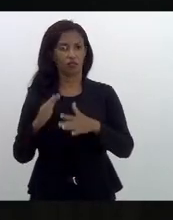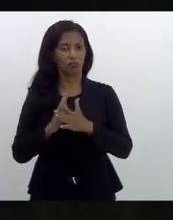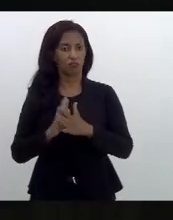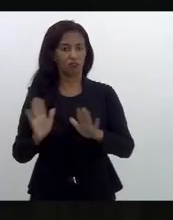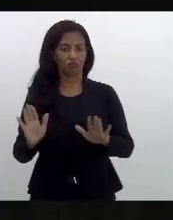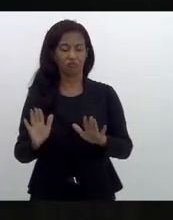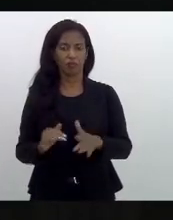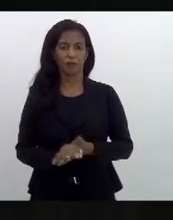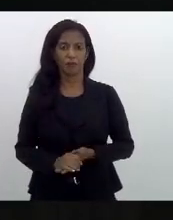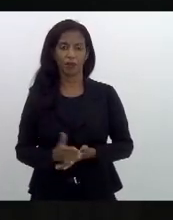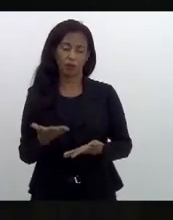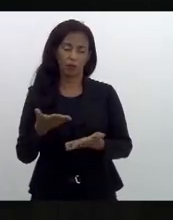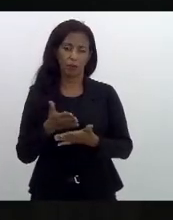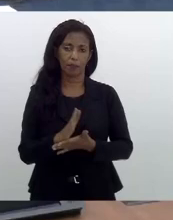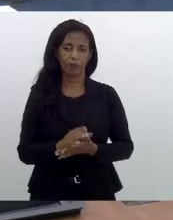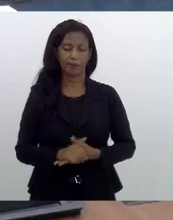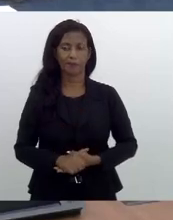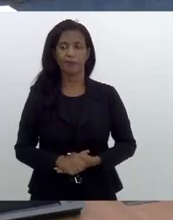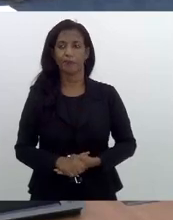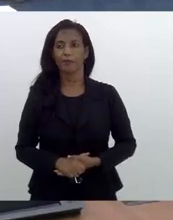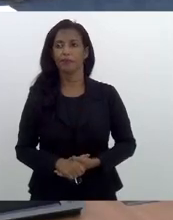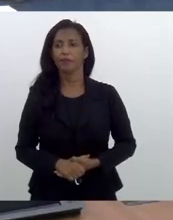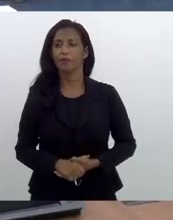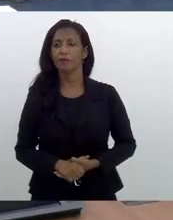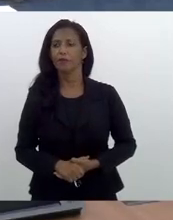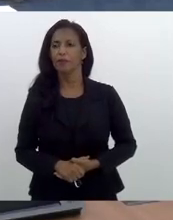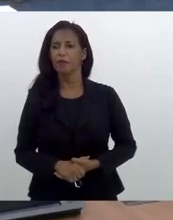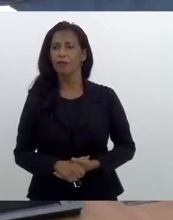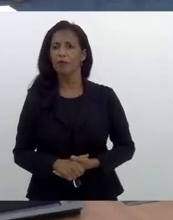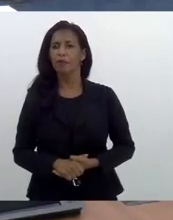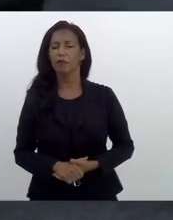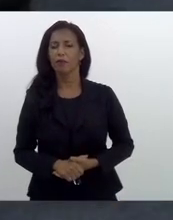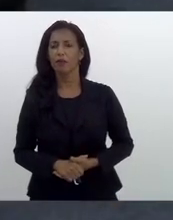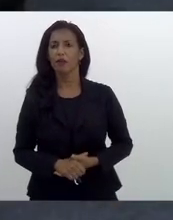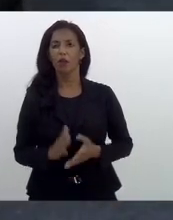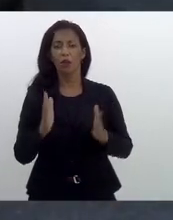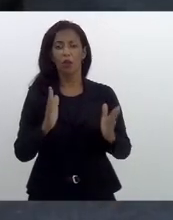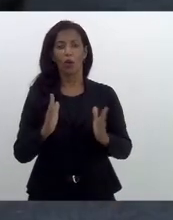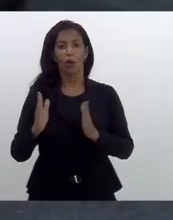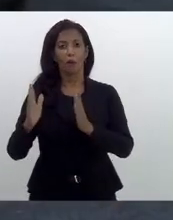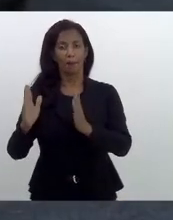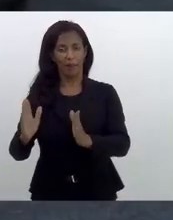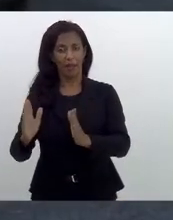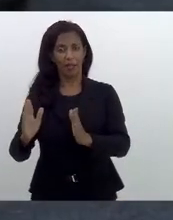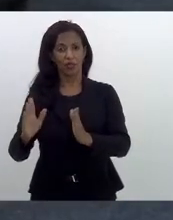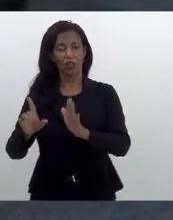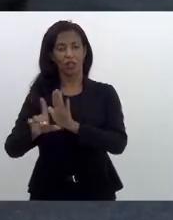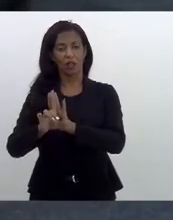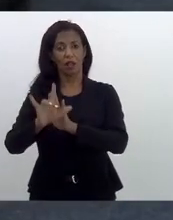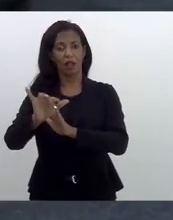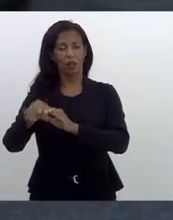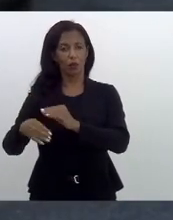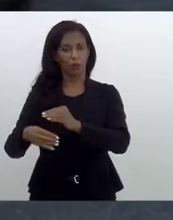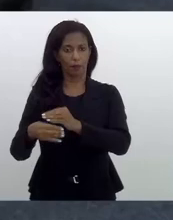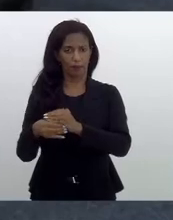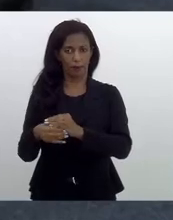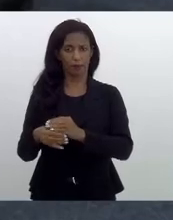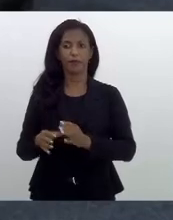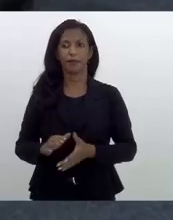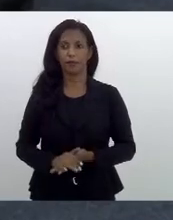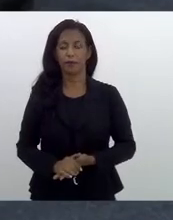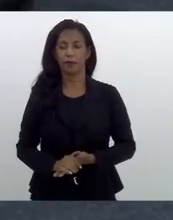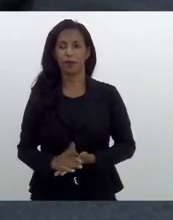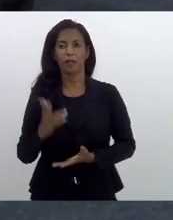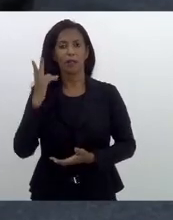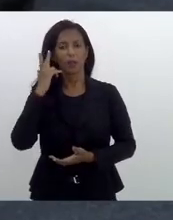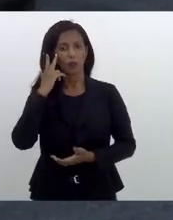vamos tentar aprovar presidente tem uma parte do objeto não é da PEC é da lei complementar estou propondo um acordo global sobre